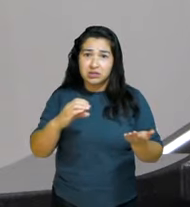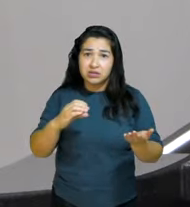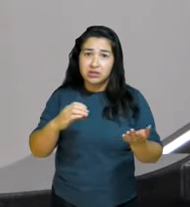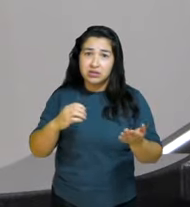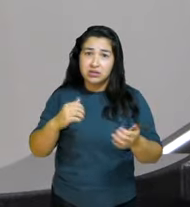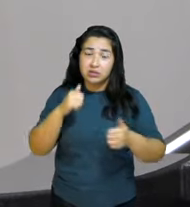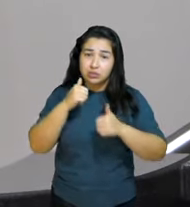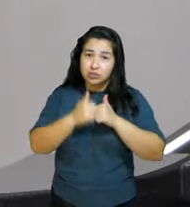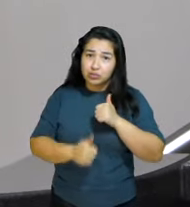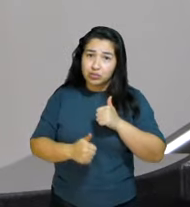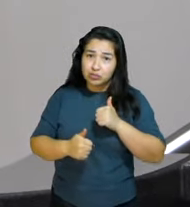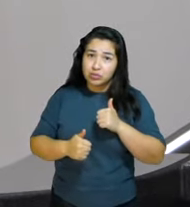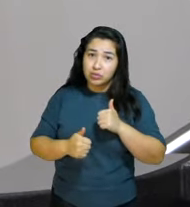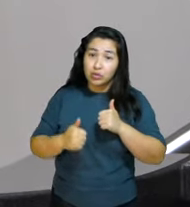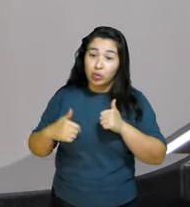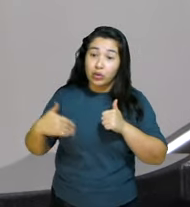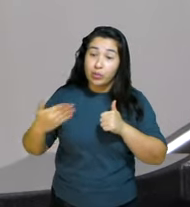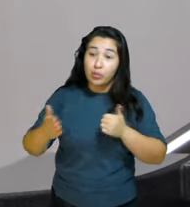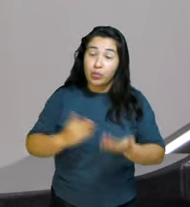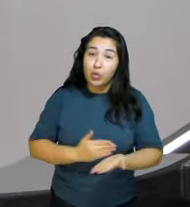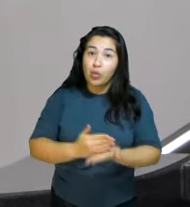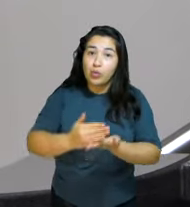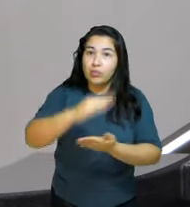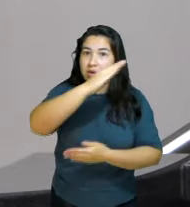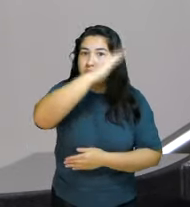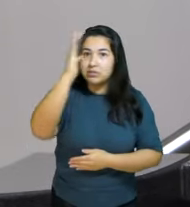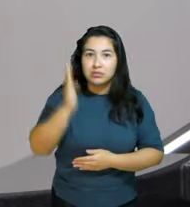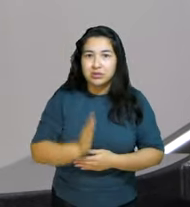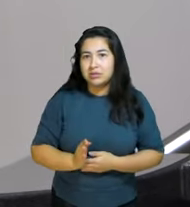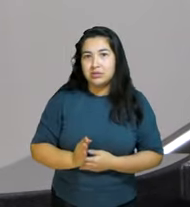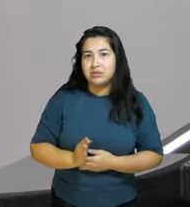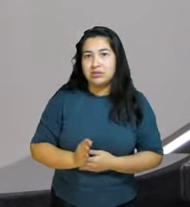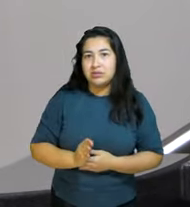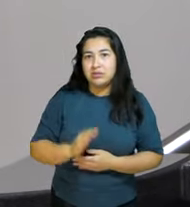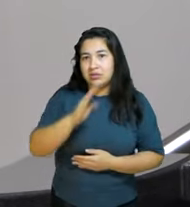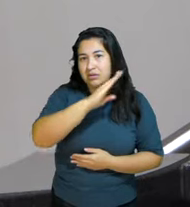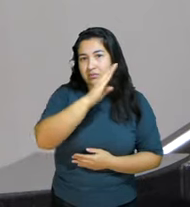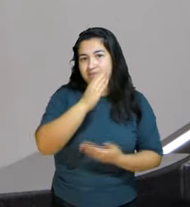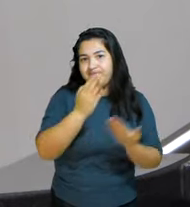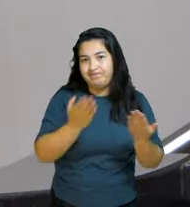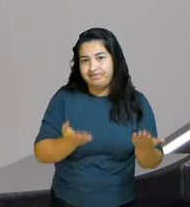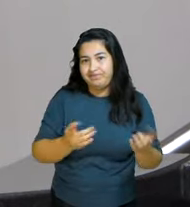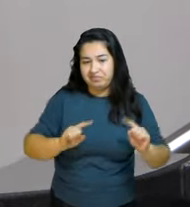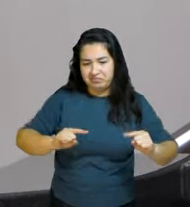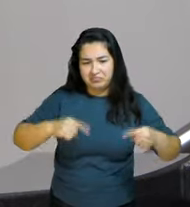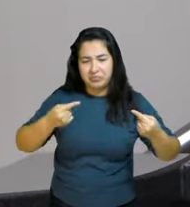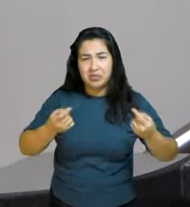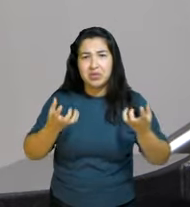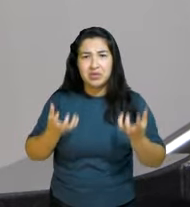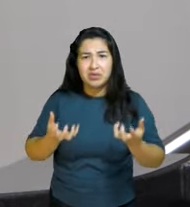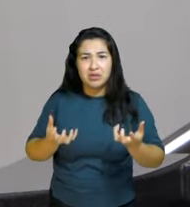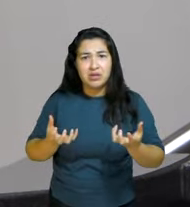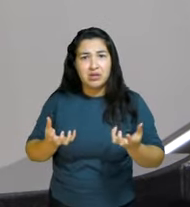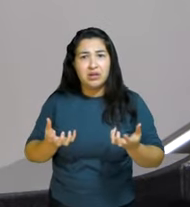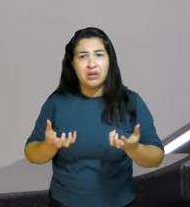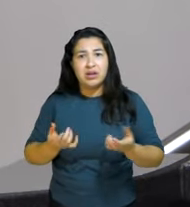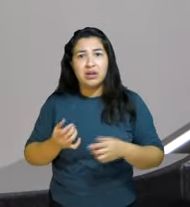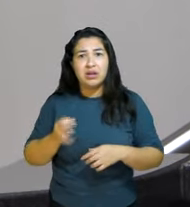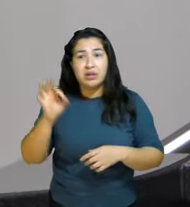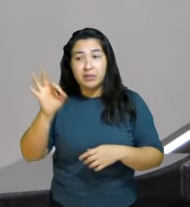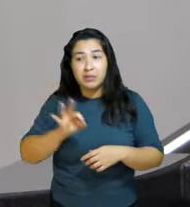ir diretamente para os Jogos Nacionais, né, os Campeonatos Brasileiros, para poderem pleitear uma bolsa atleta no próximo